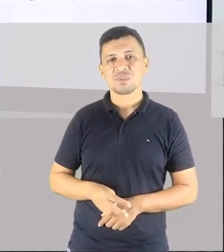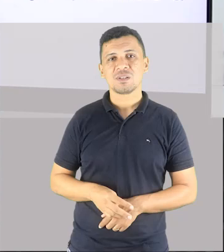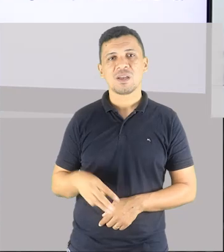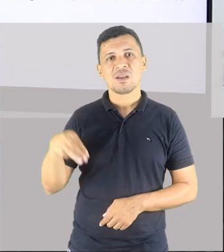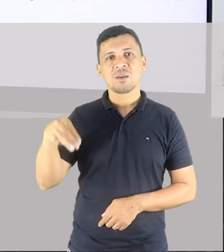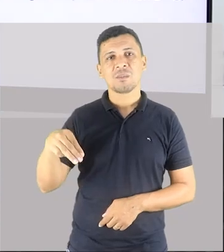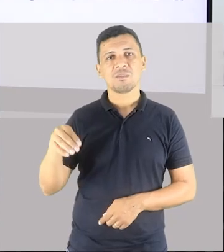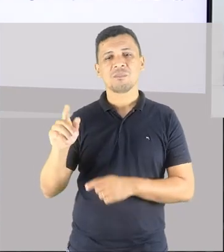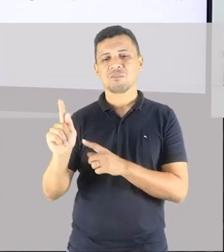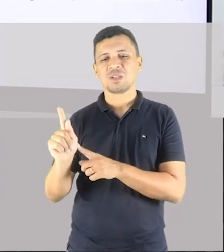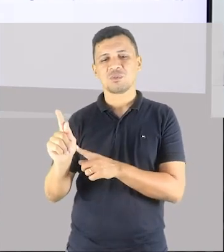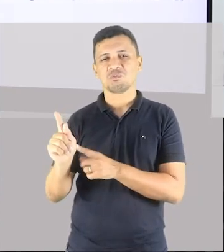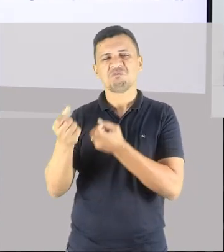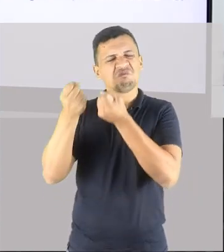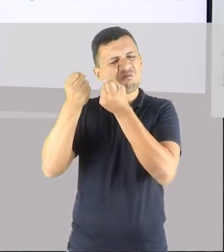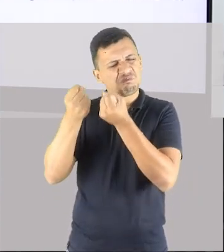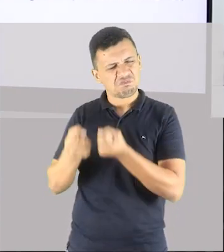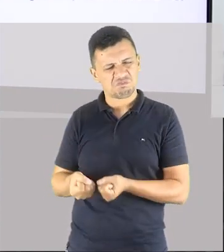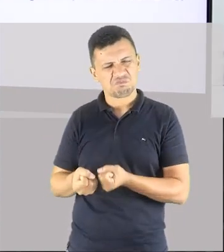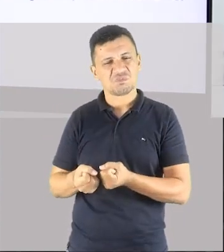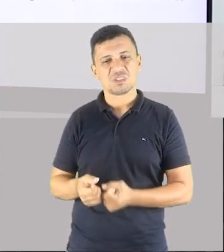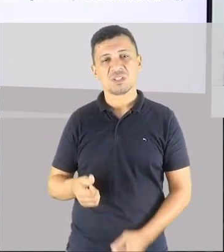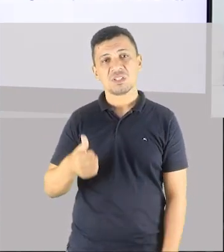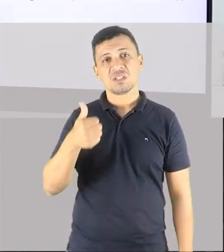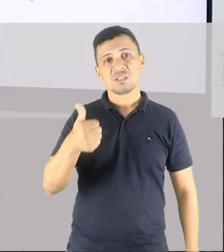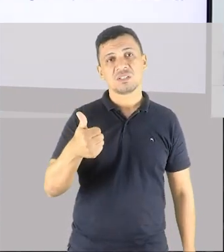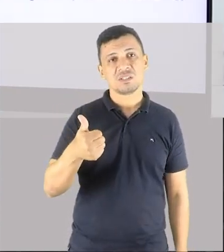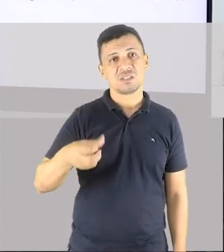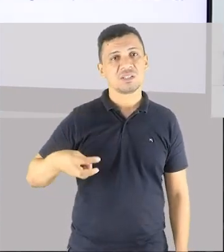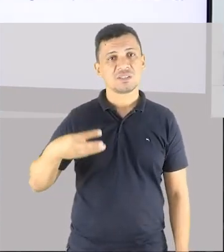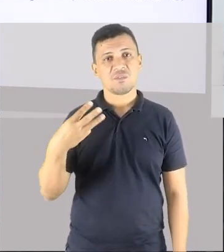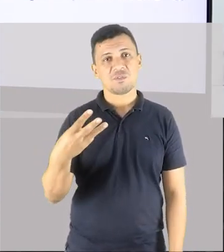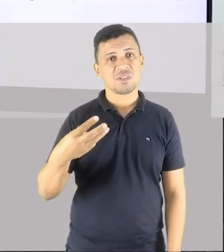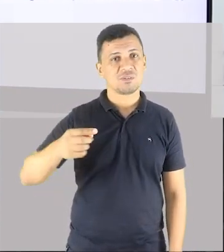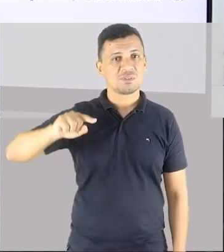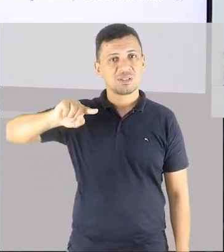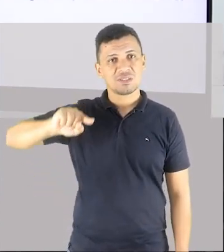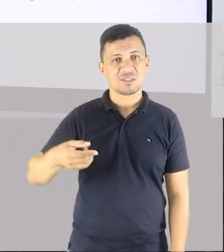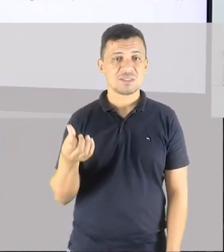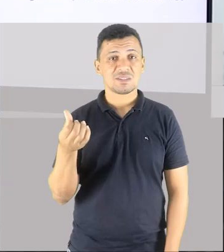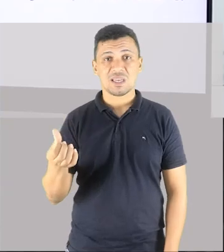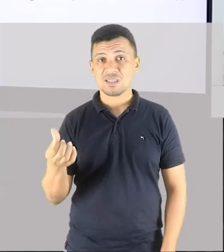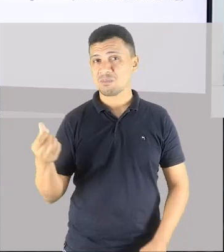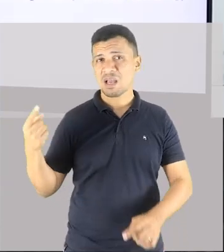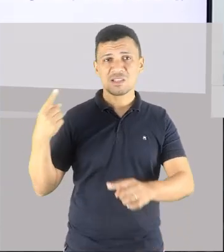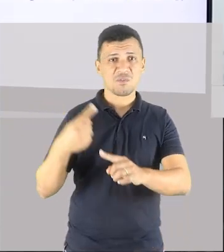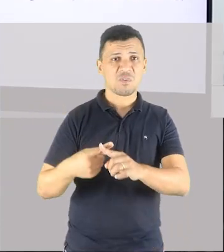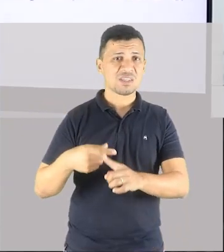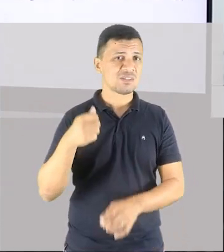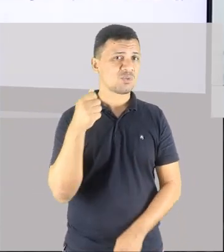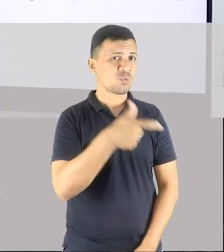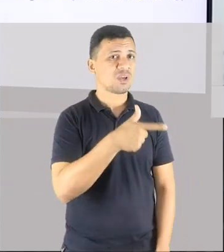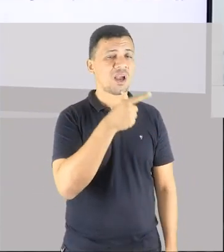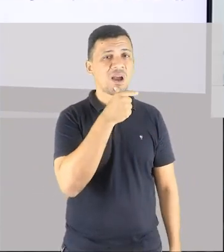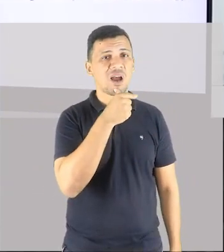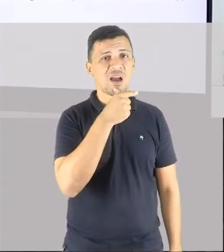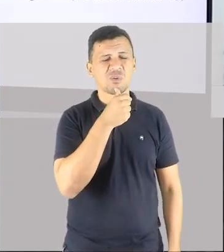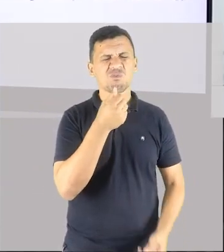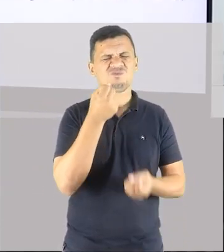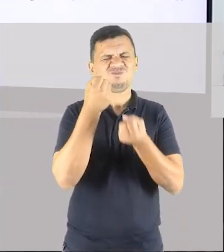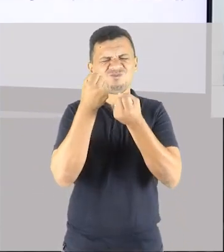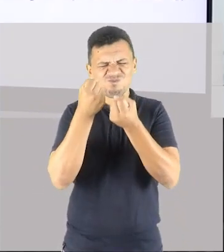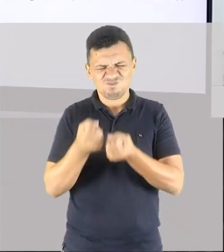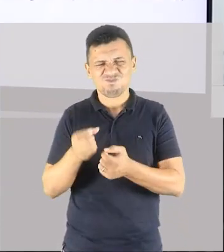muito denso. Mercúrio, ele é 13,6 vezes mais denso do que a água. Mercúrio é